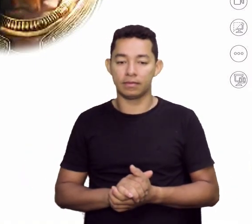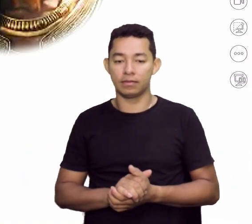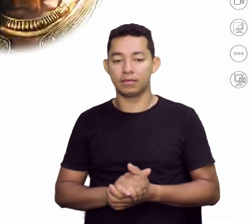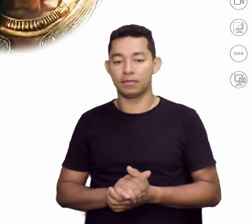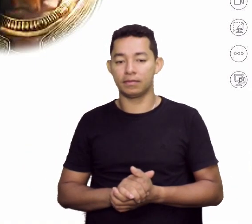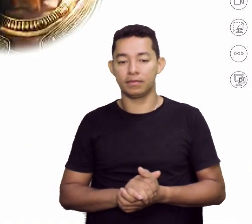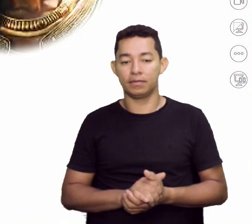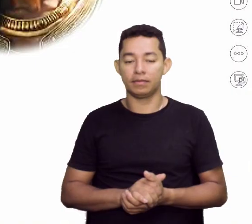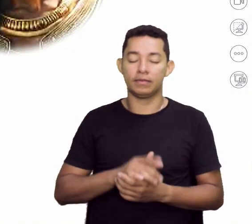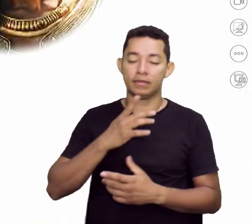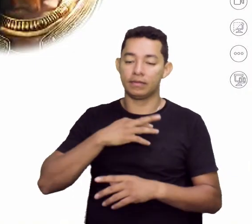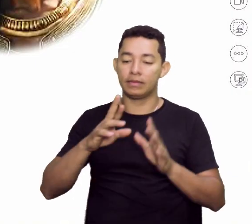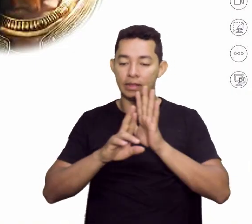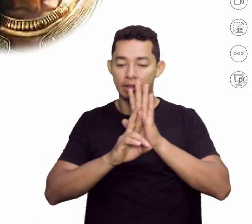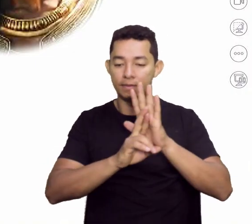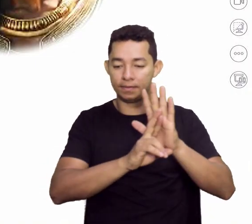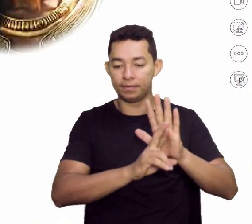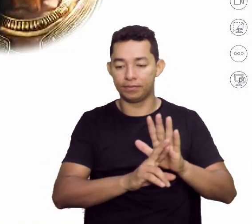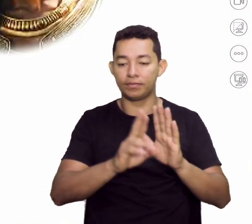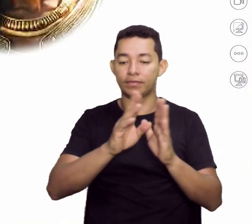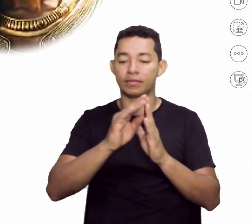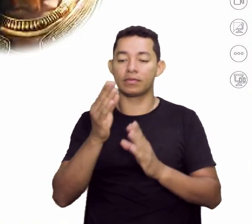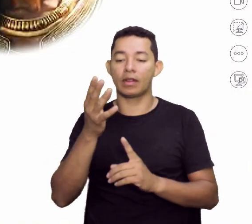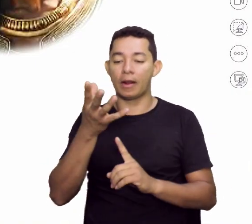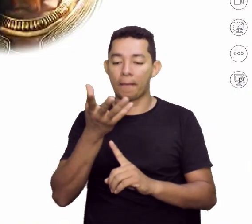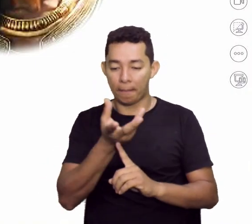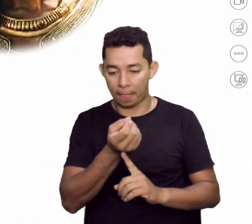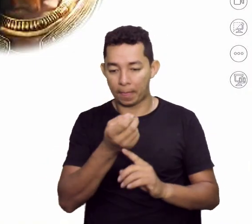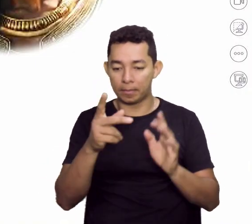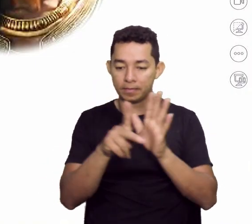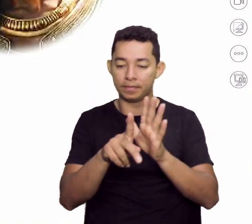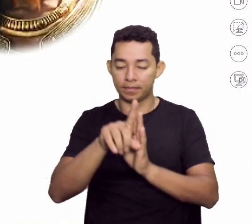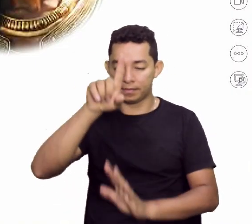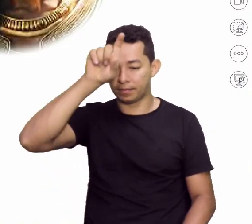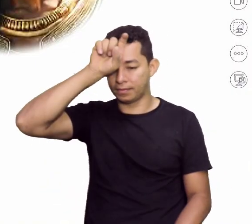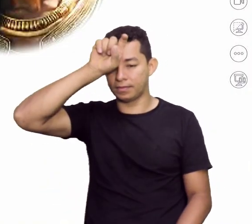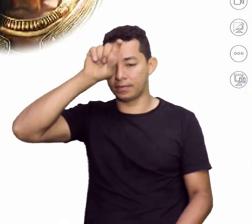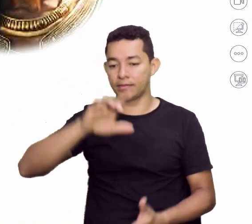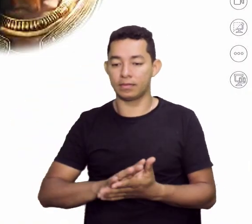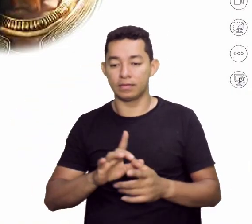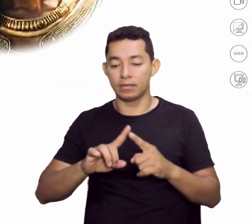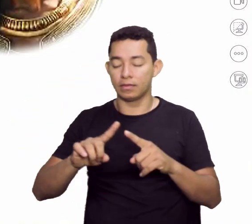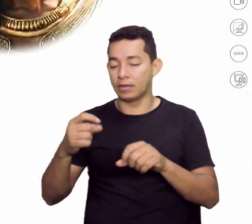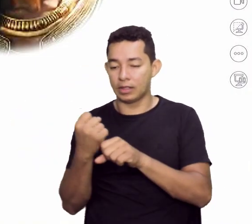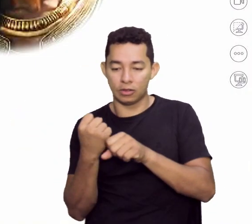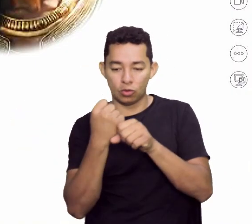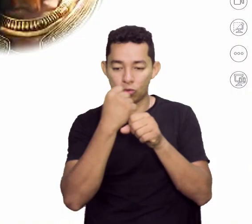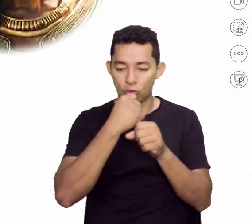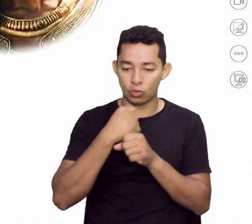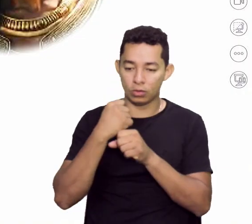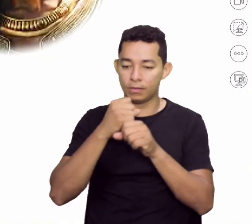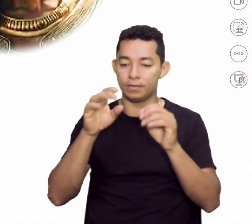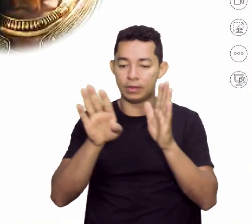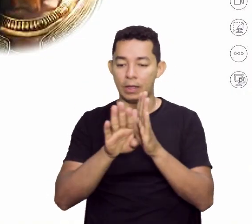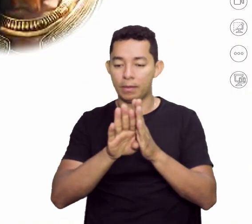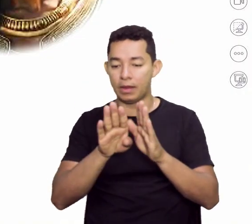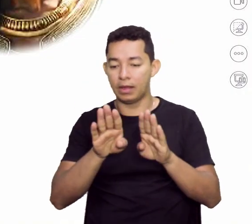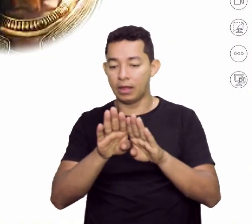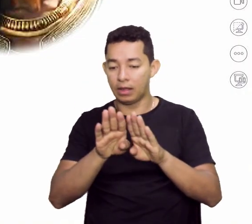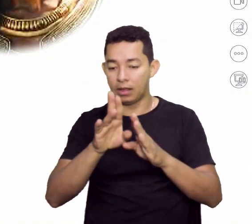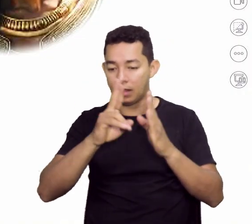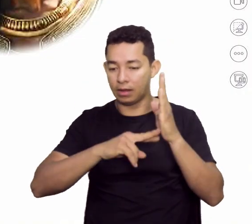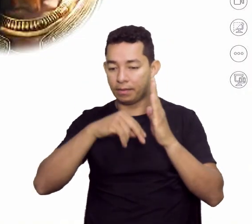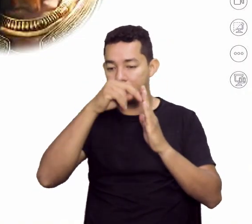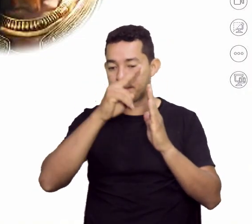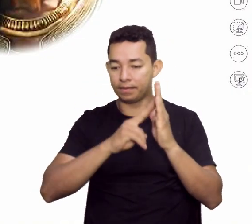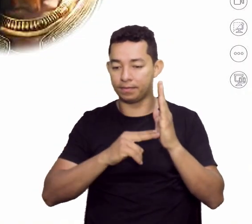sobre as representações artísticas, não só da escultura, como também da pintura, principalmente